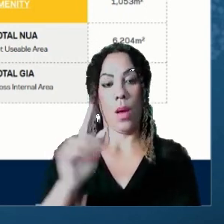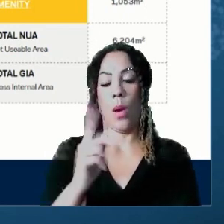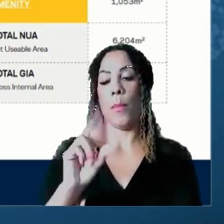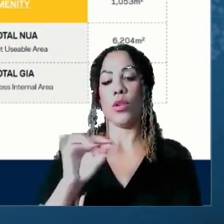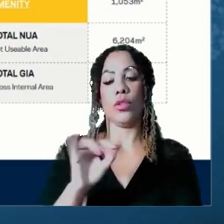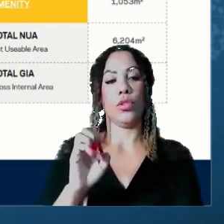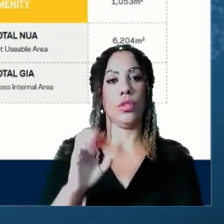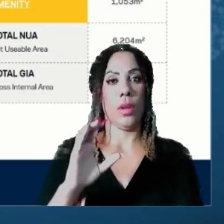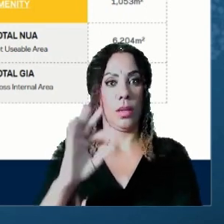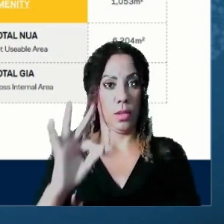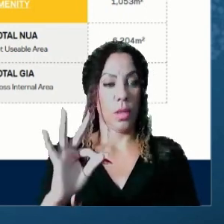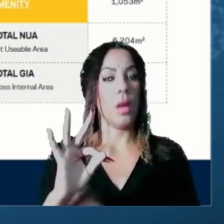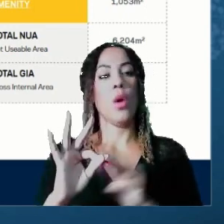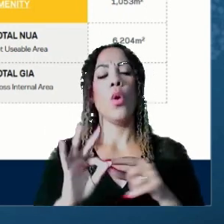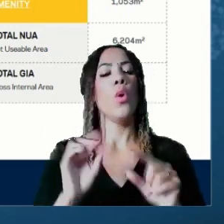nós temos